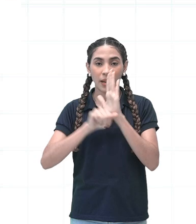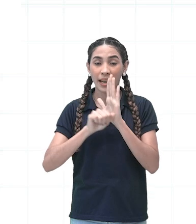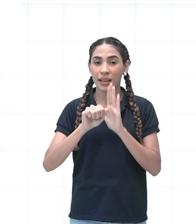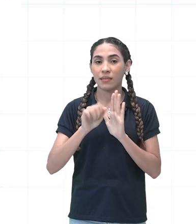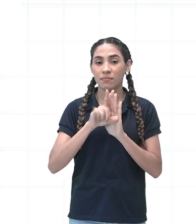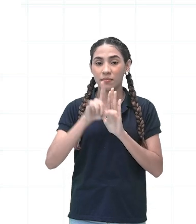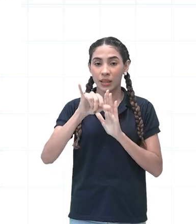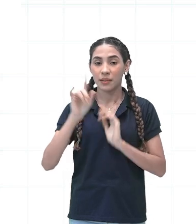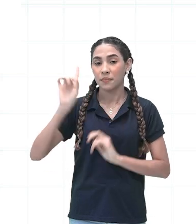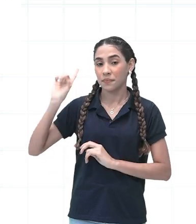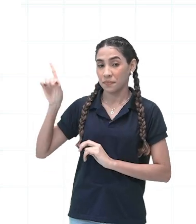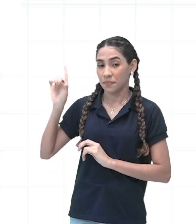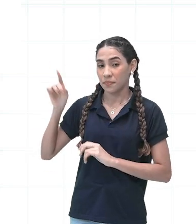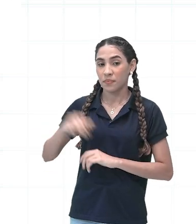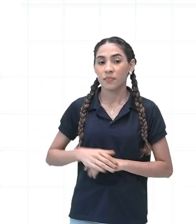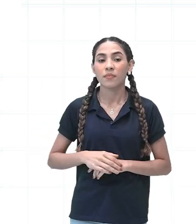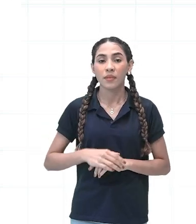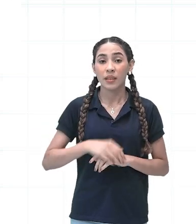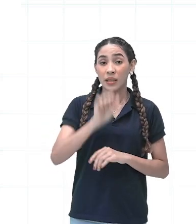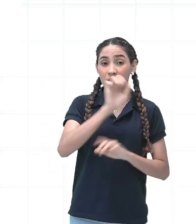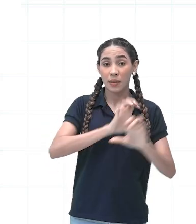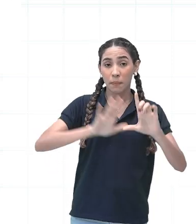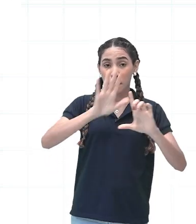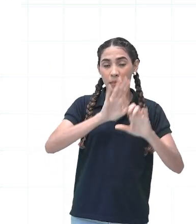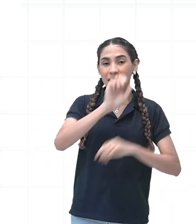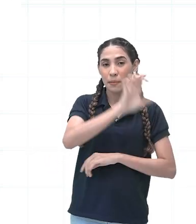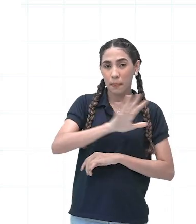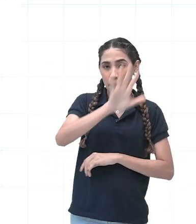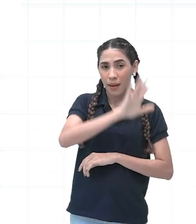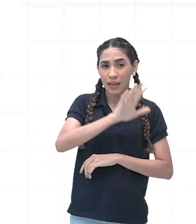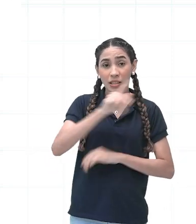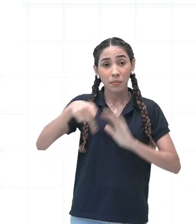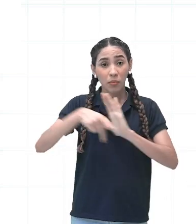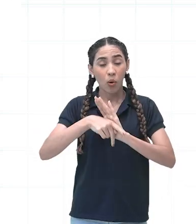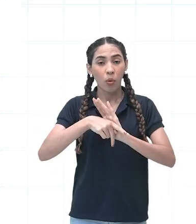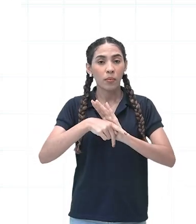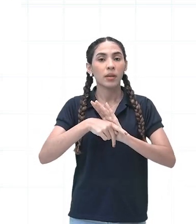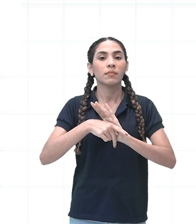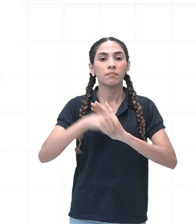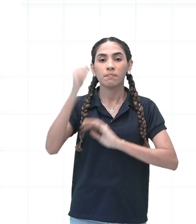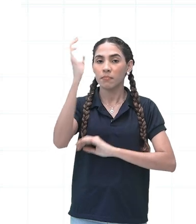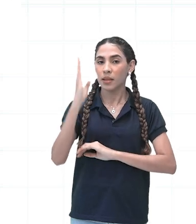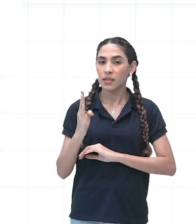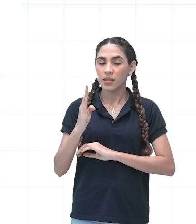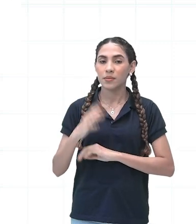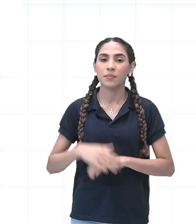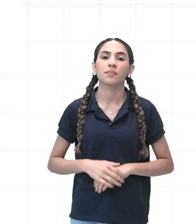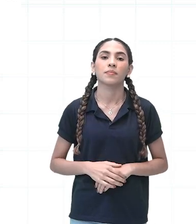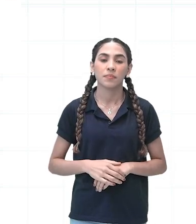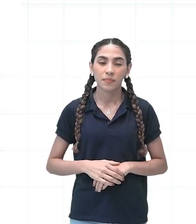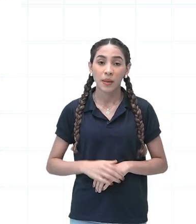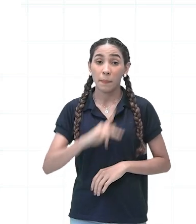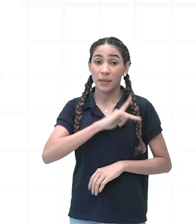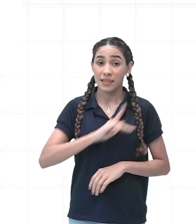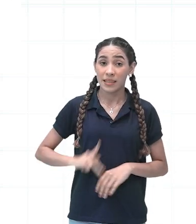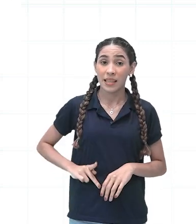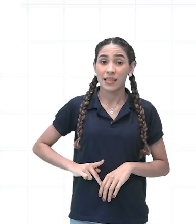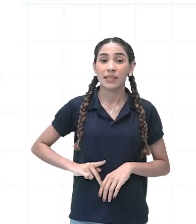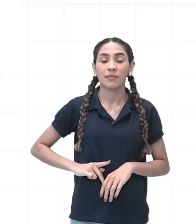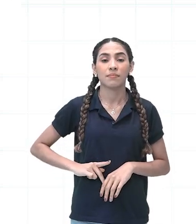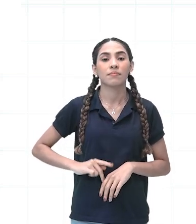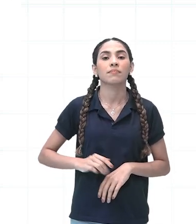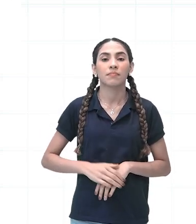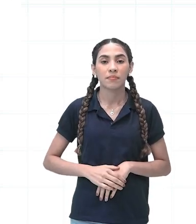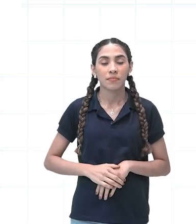lei. Olhem, o brasão da República e presidência da República, ou seja, lei